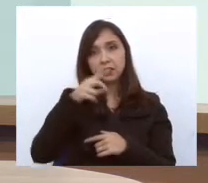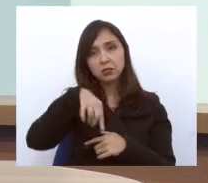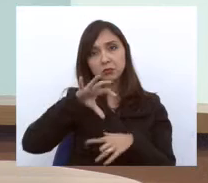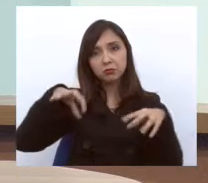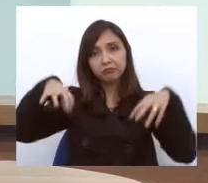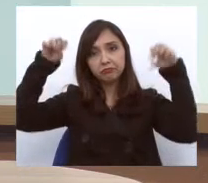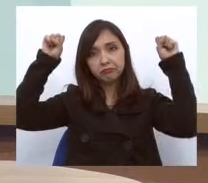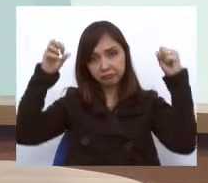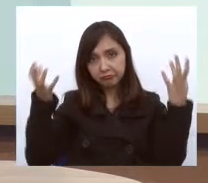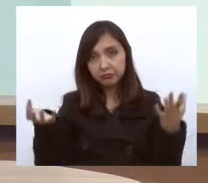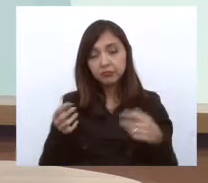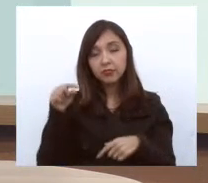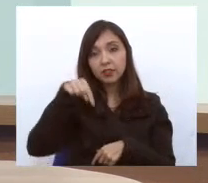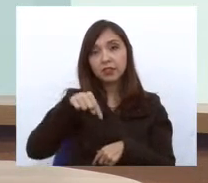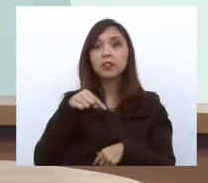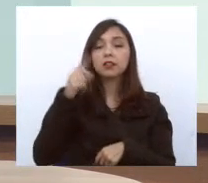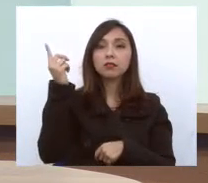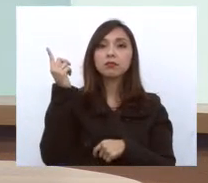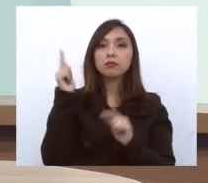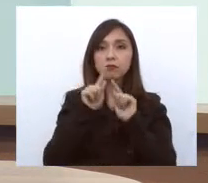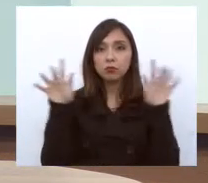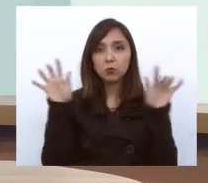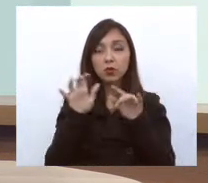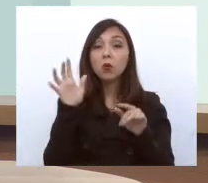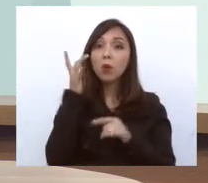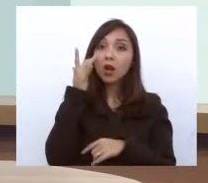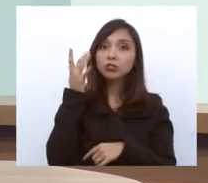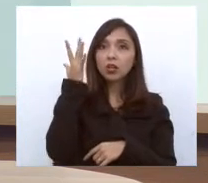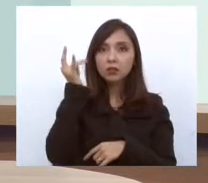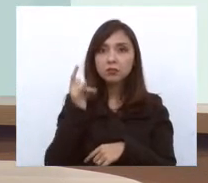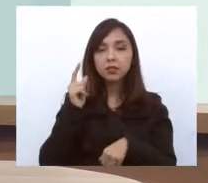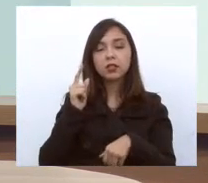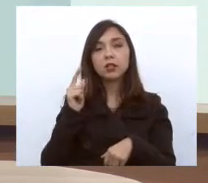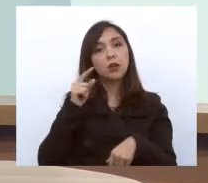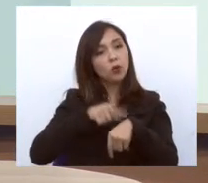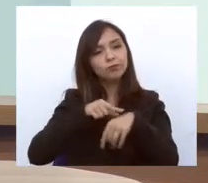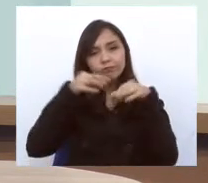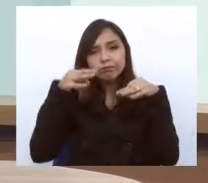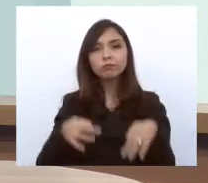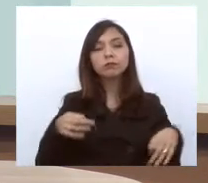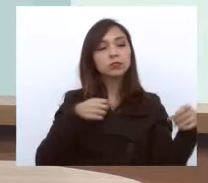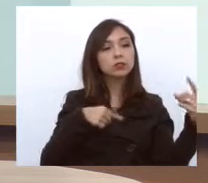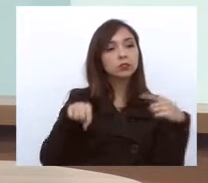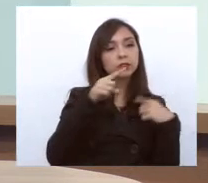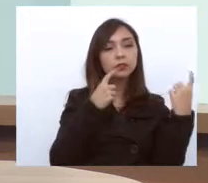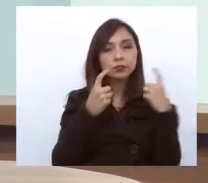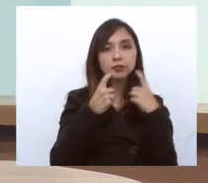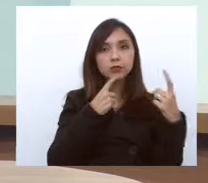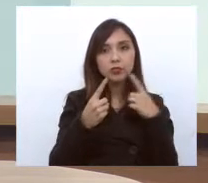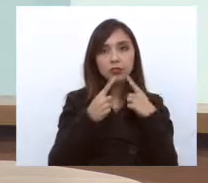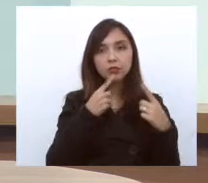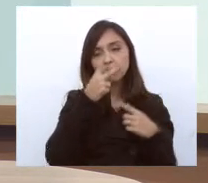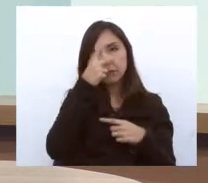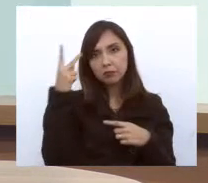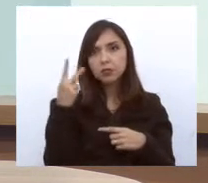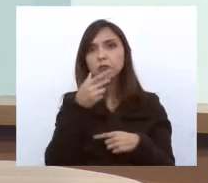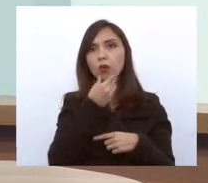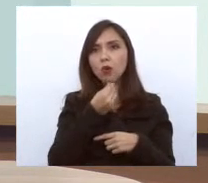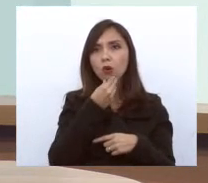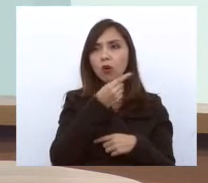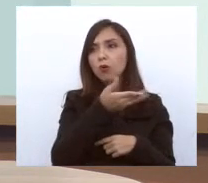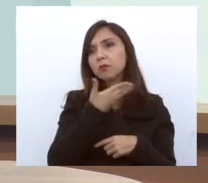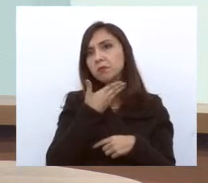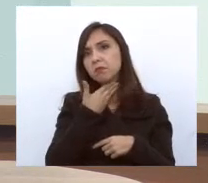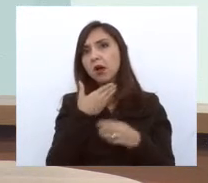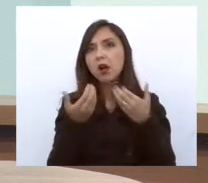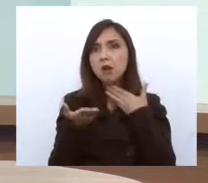cidade de Guarulhos, né? Eu acho que amanhã é um bom momento para a gente conversar com o Marcos Carpo, que é uma pessoa agradável, uma pessoa bom papo, eu gosto